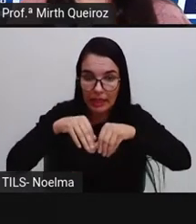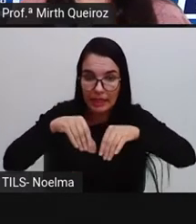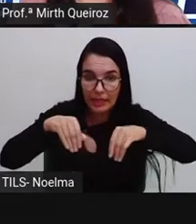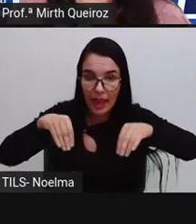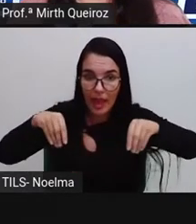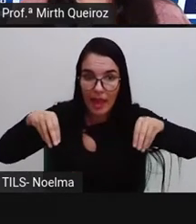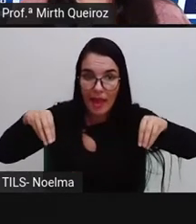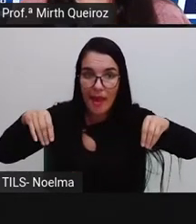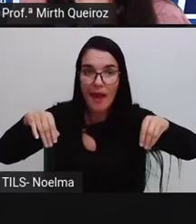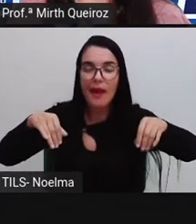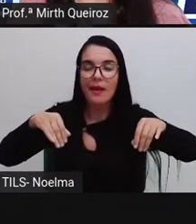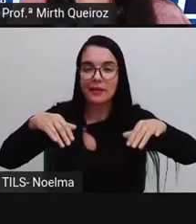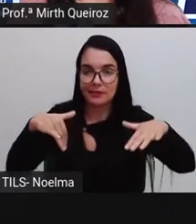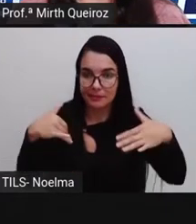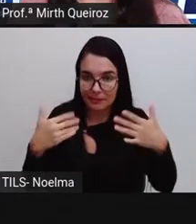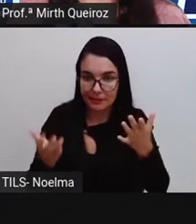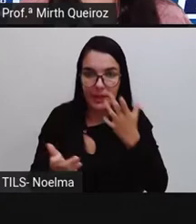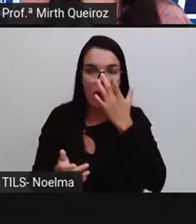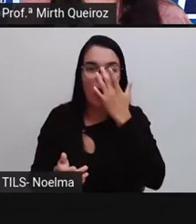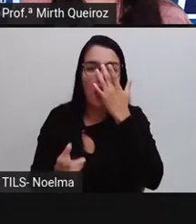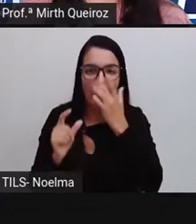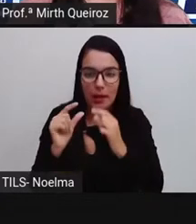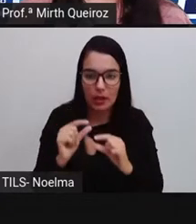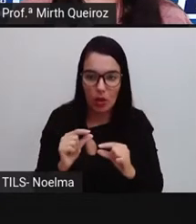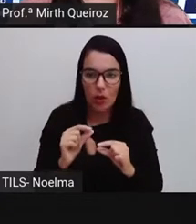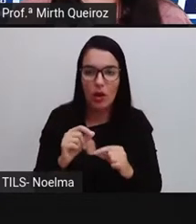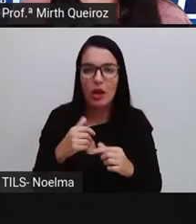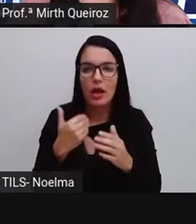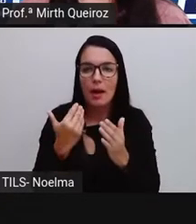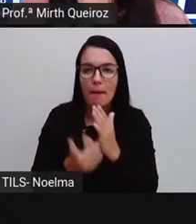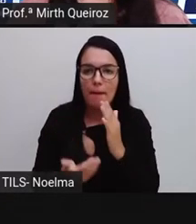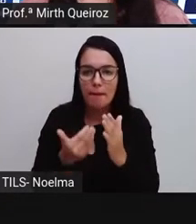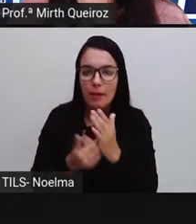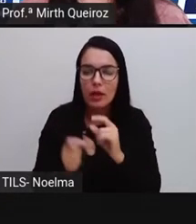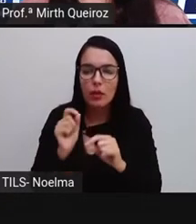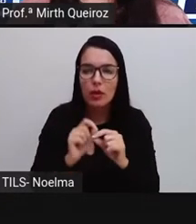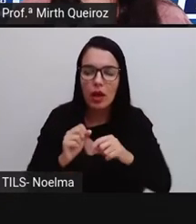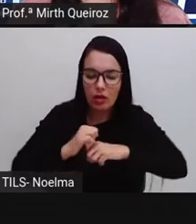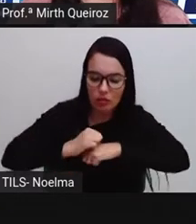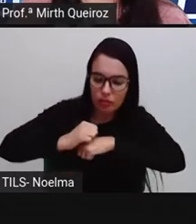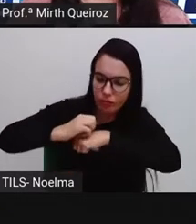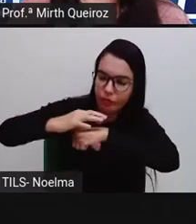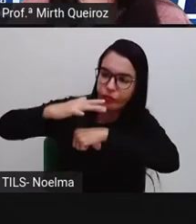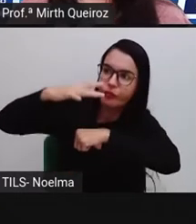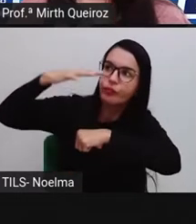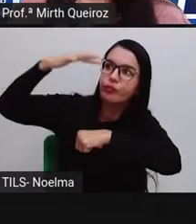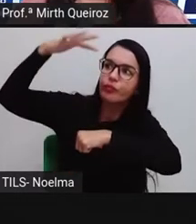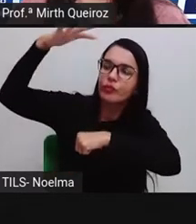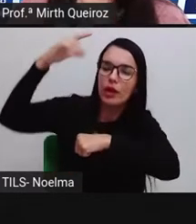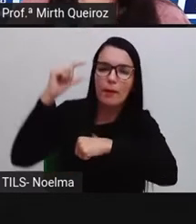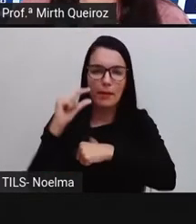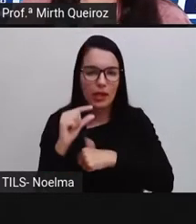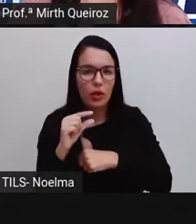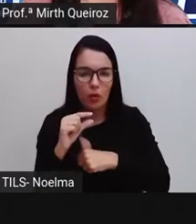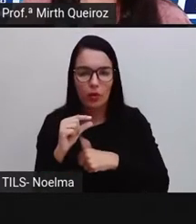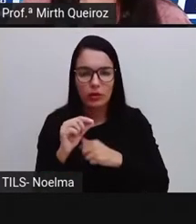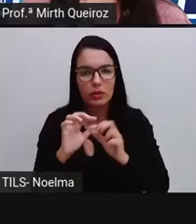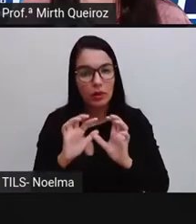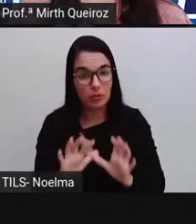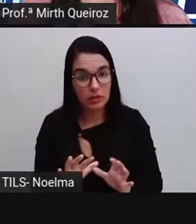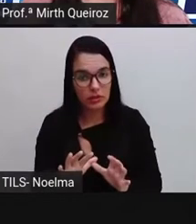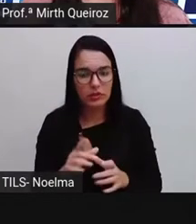do que o normal né que é utilizado na agricultura a perda pela evaporação Vai ser menor embora menos